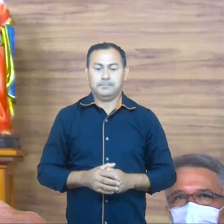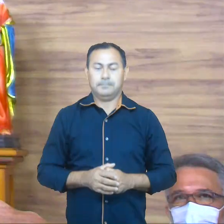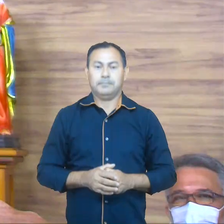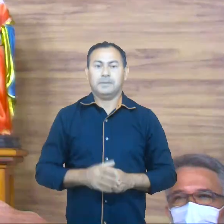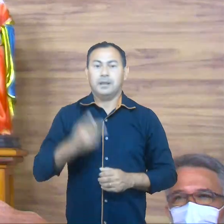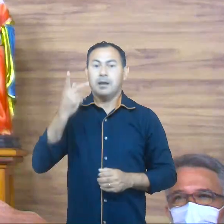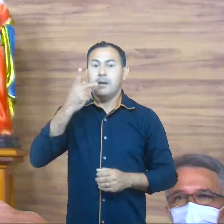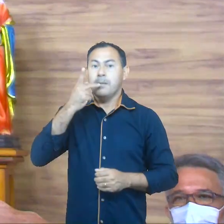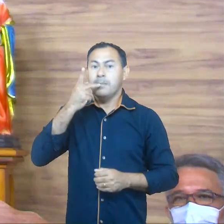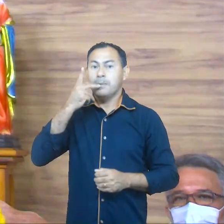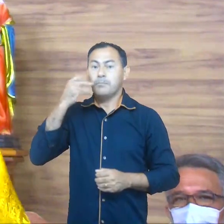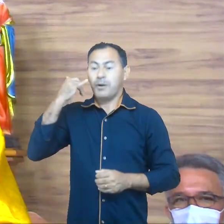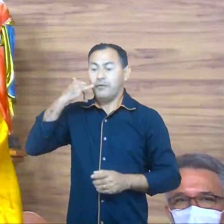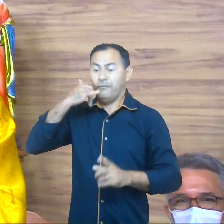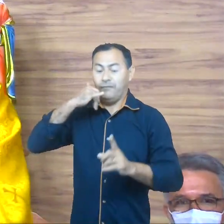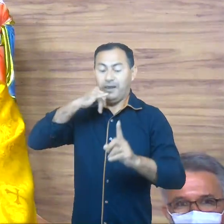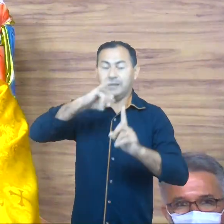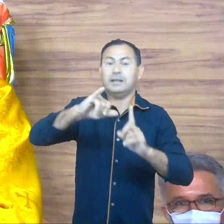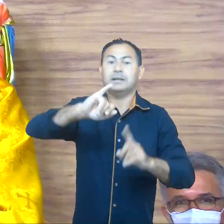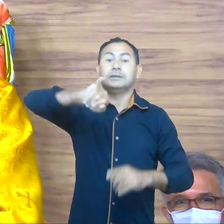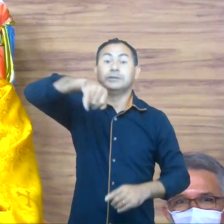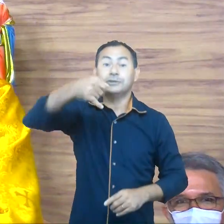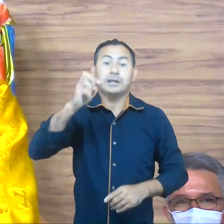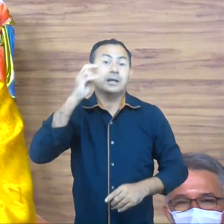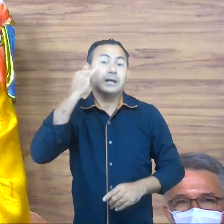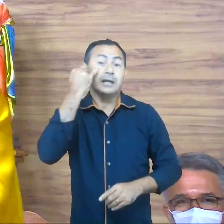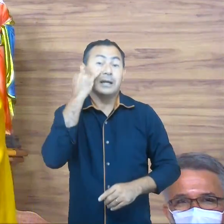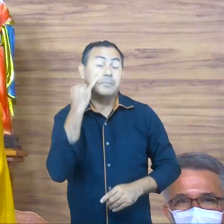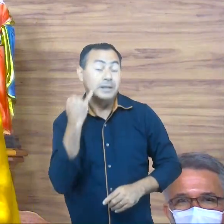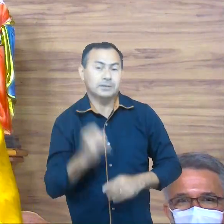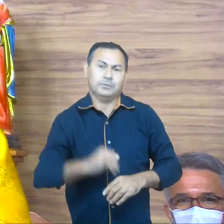Profeta Jeremias.